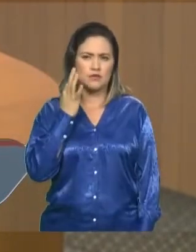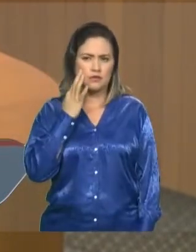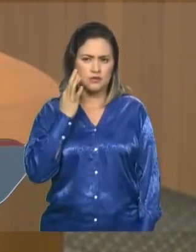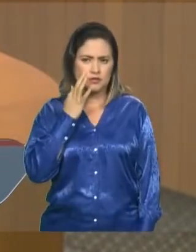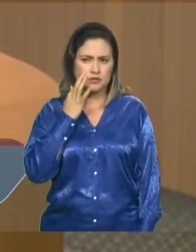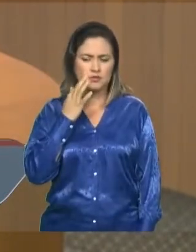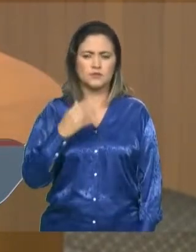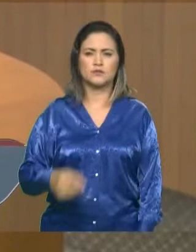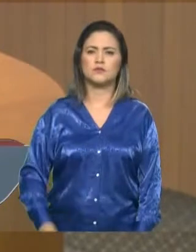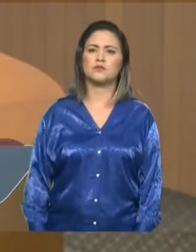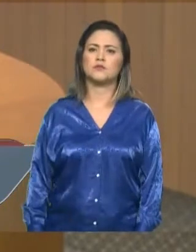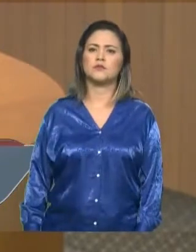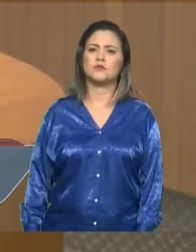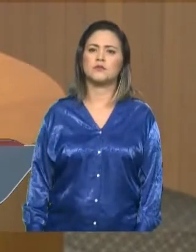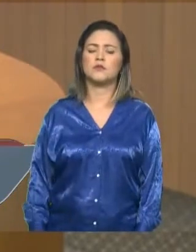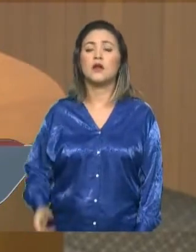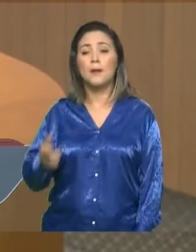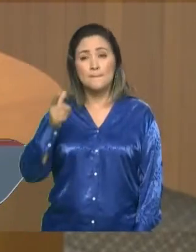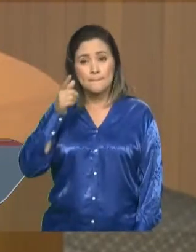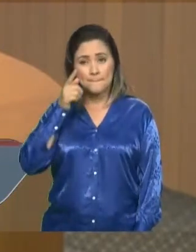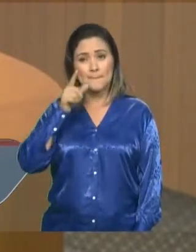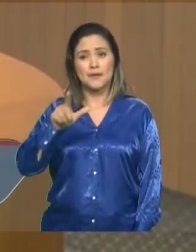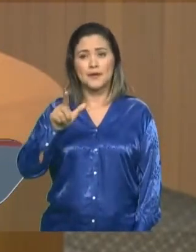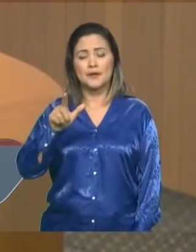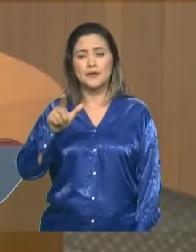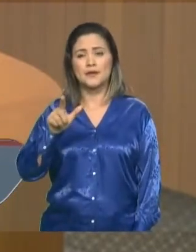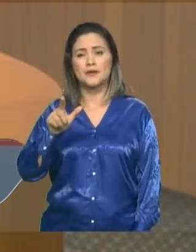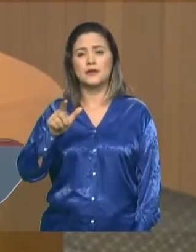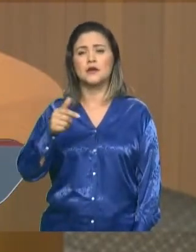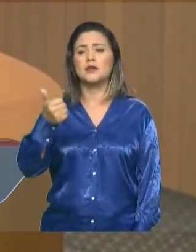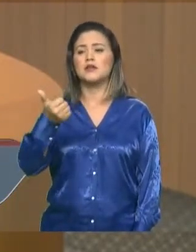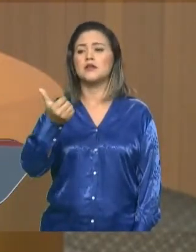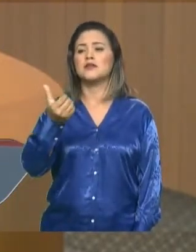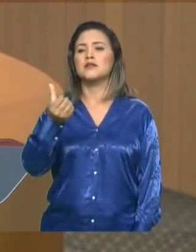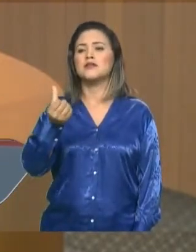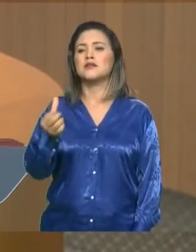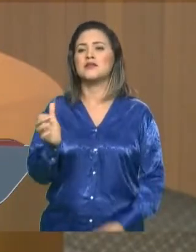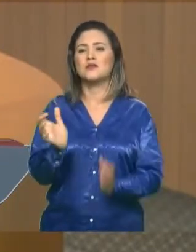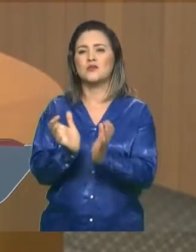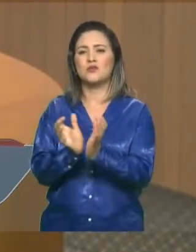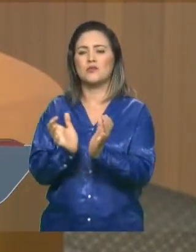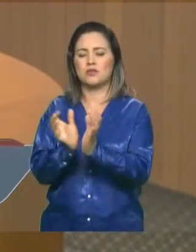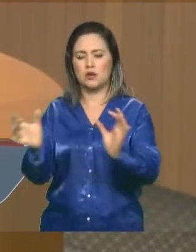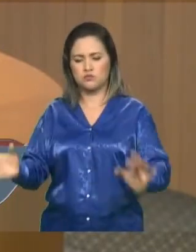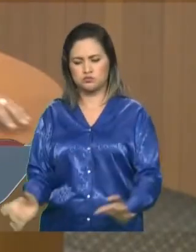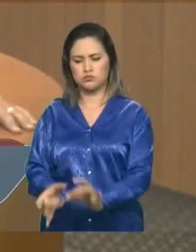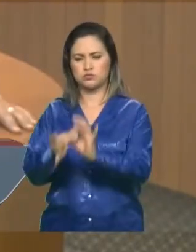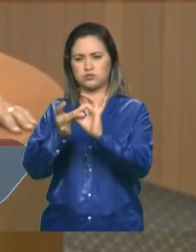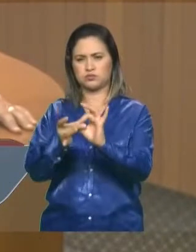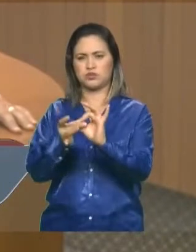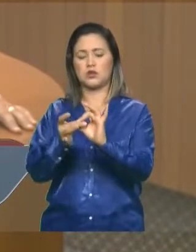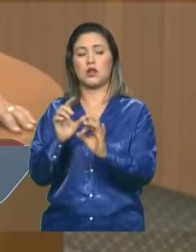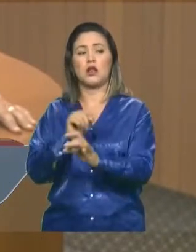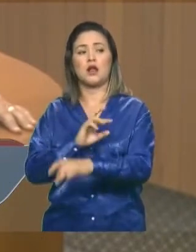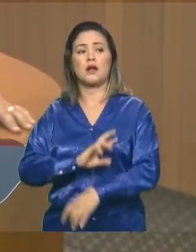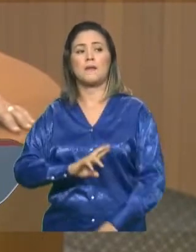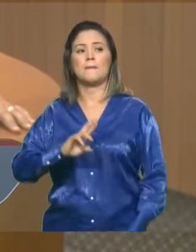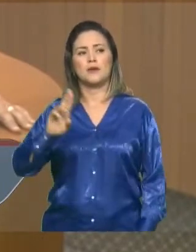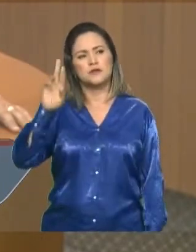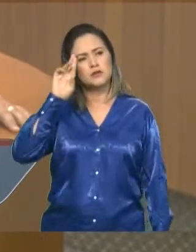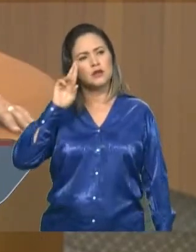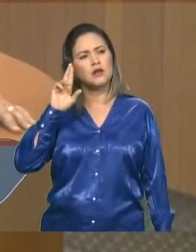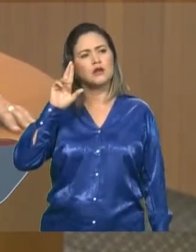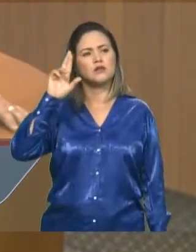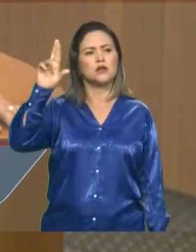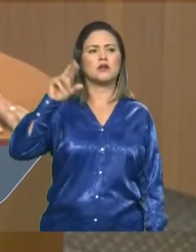que foi reeleito com 16 partidos e ali estava uma grande representatividade das lideranças desses